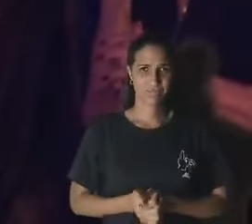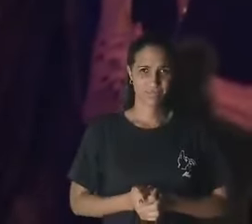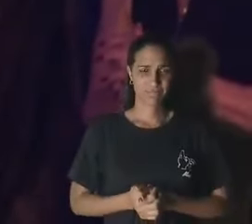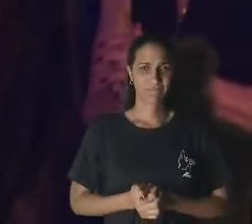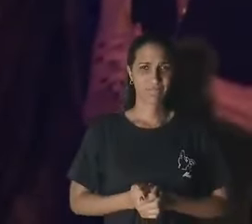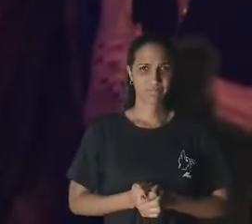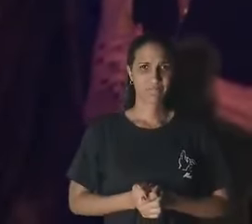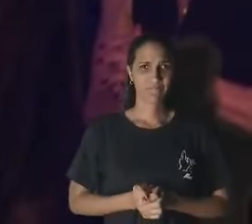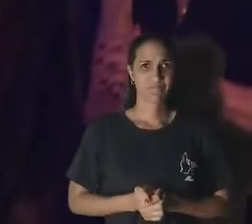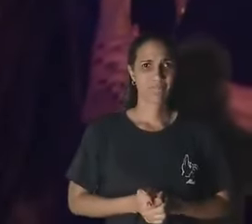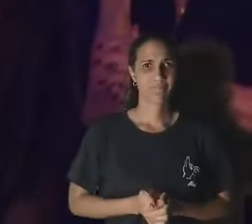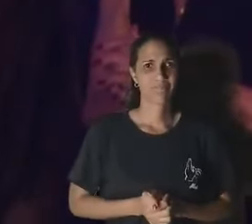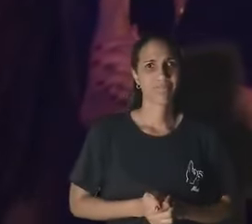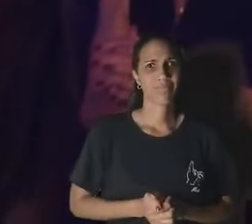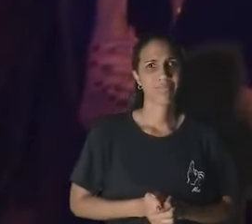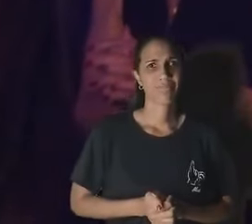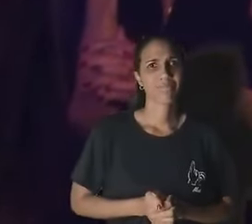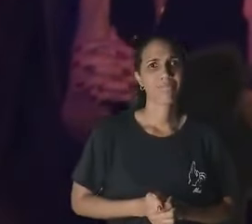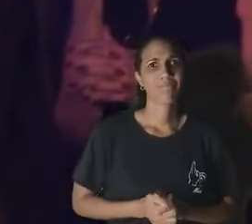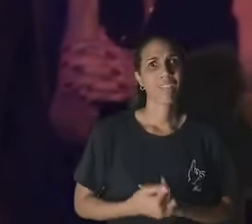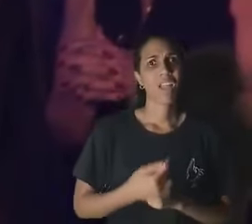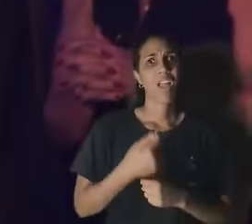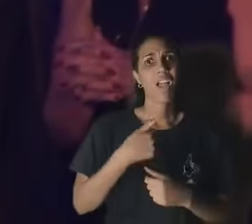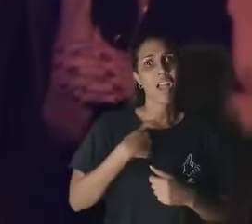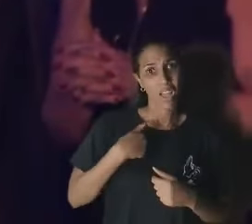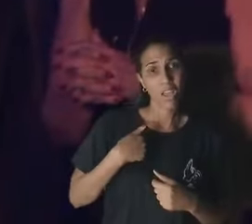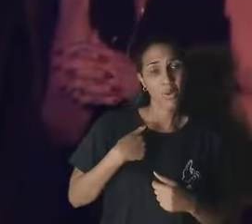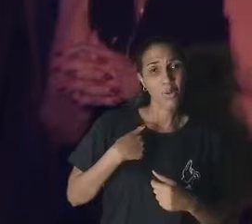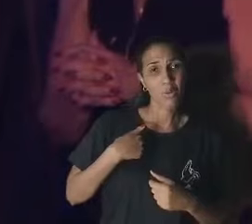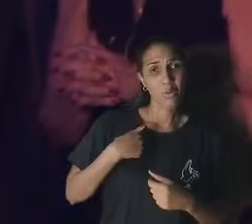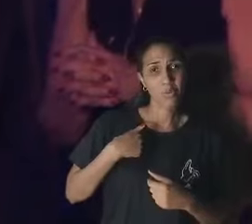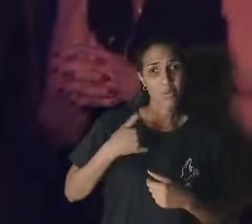Eles não poderiam se envergonhar de mim, eu sou um líder.